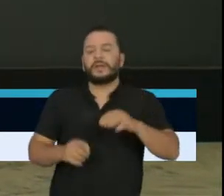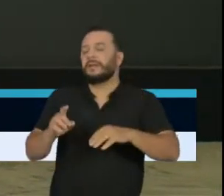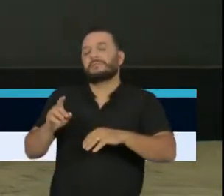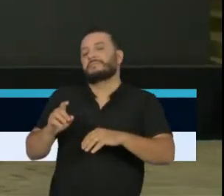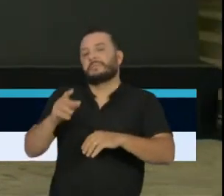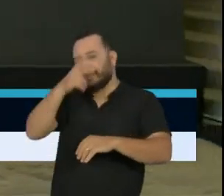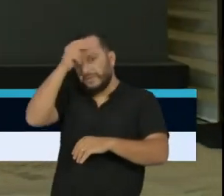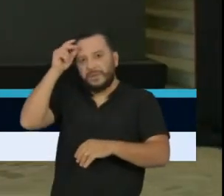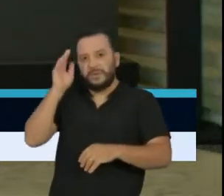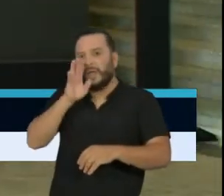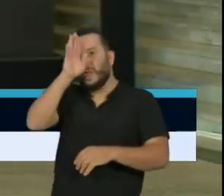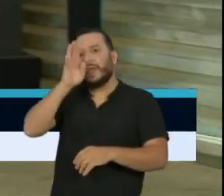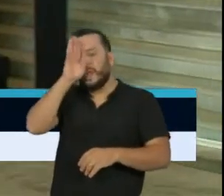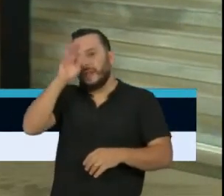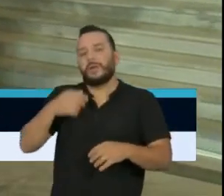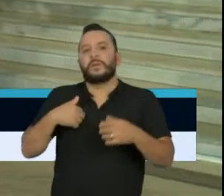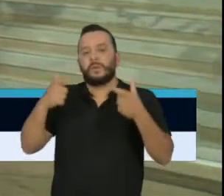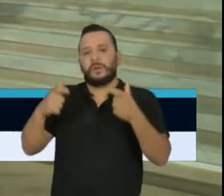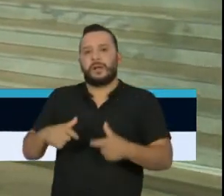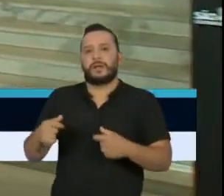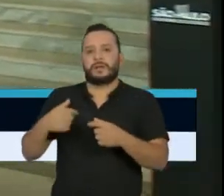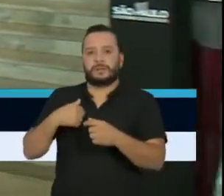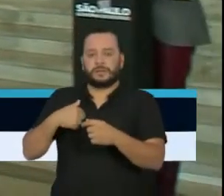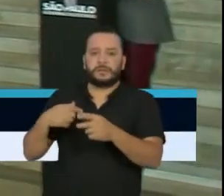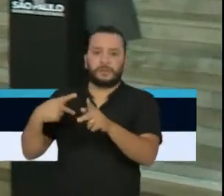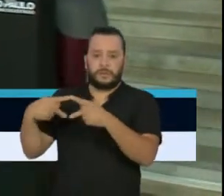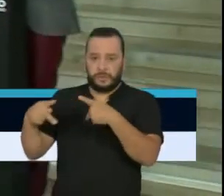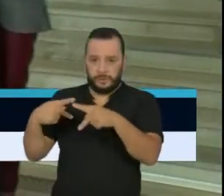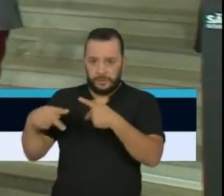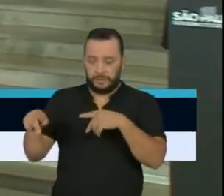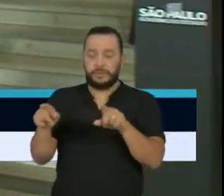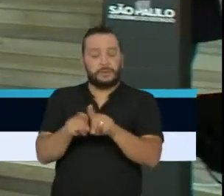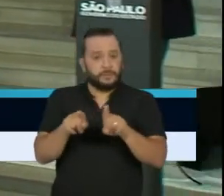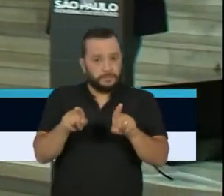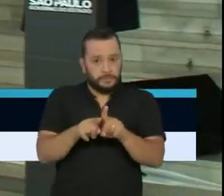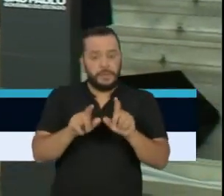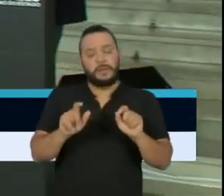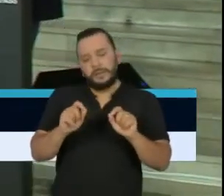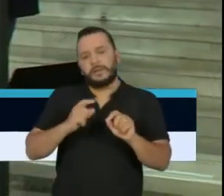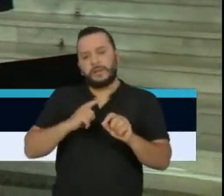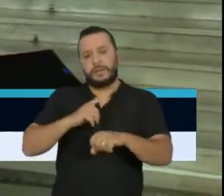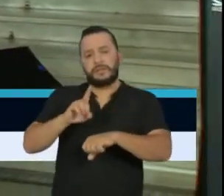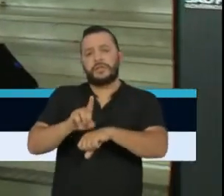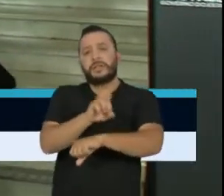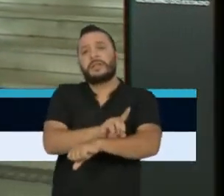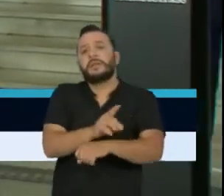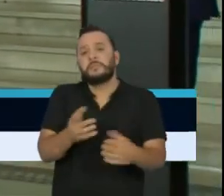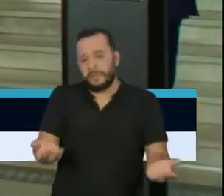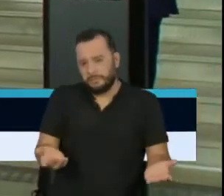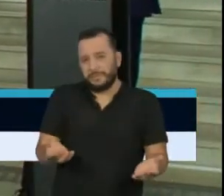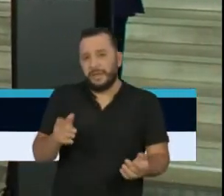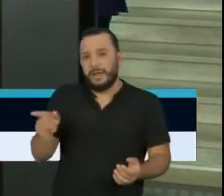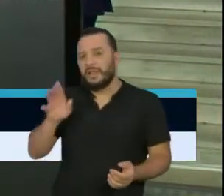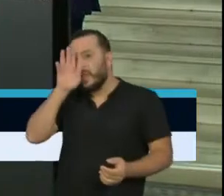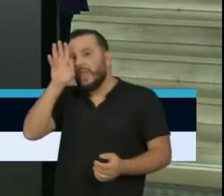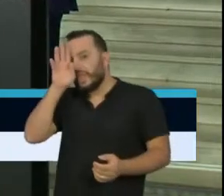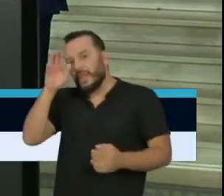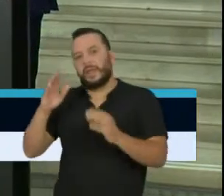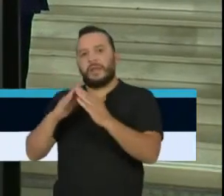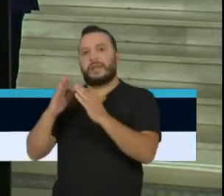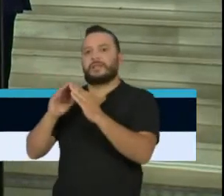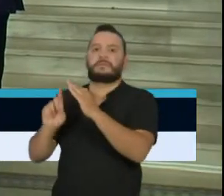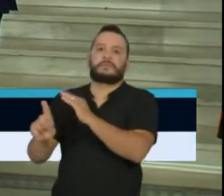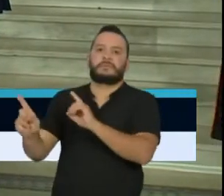sobre essas duas cidades, São José e Diadema, até pela importância delas, e ainda sobre a quebra da quarentena, se o senhor não acha que pode